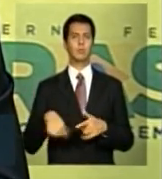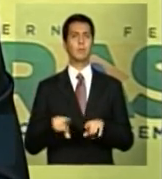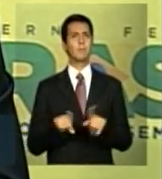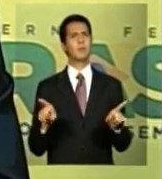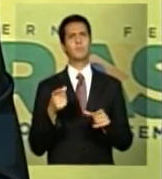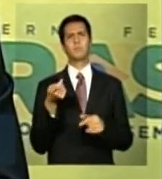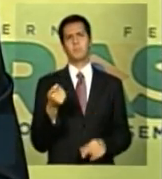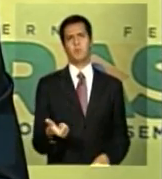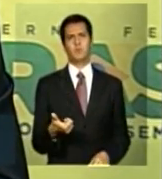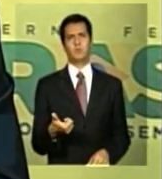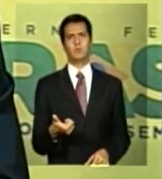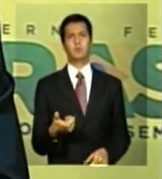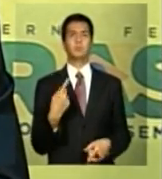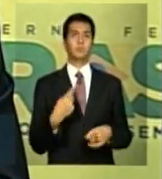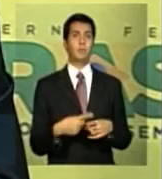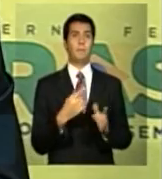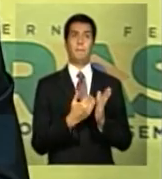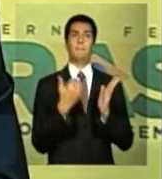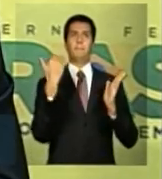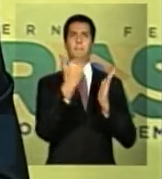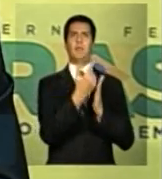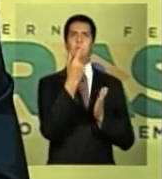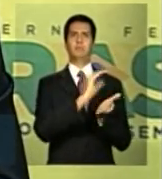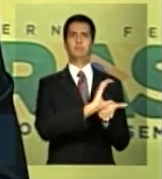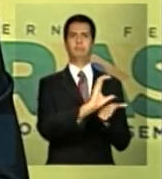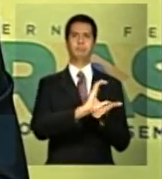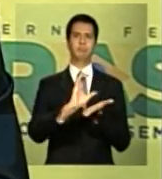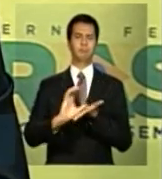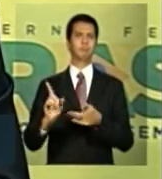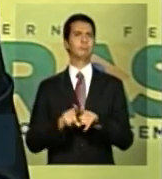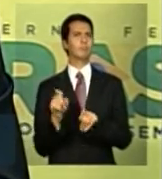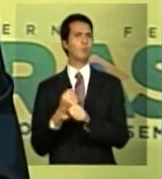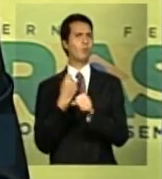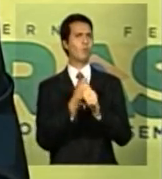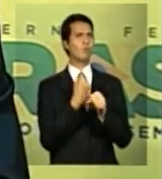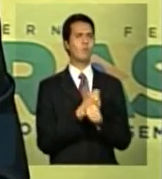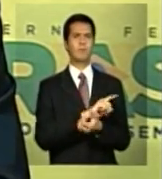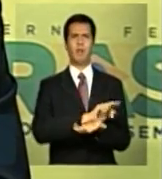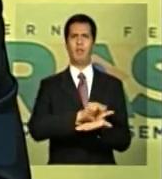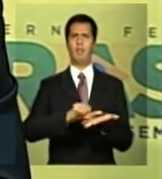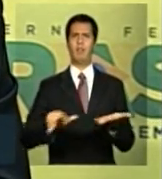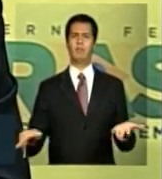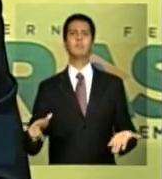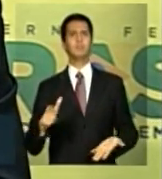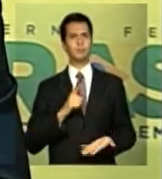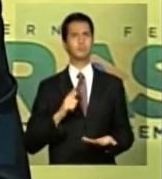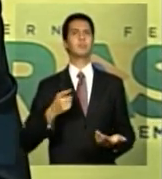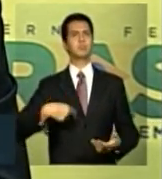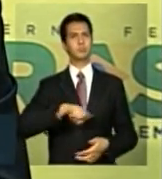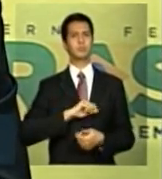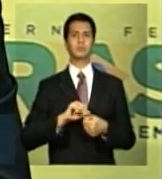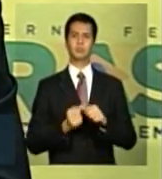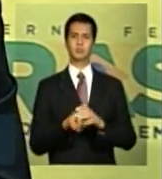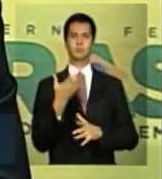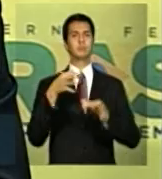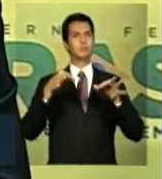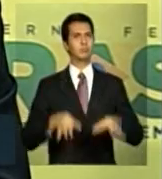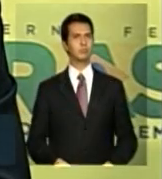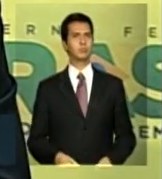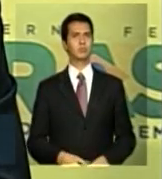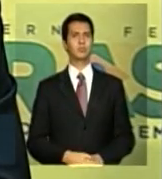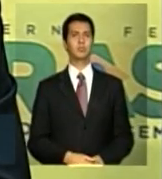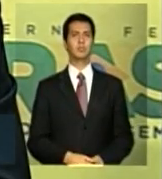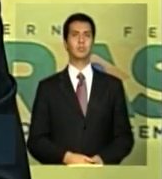dos investimentos e do volume de obras que nós já entregamos e estamos em execução em dia, que é uma